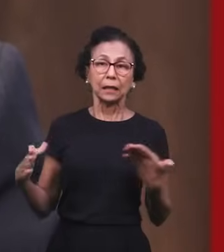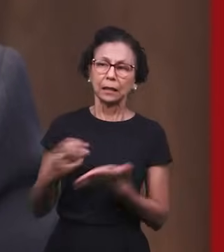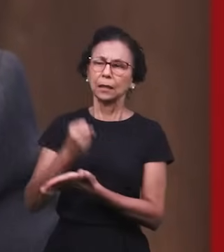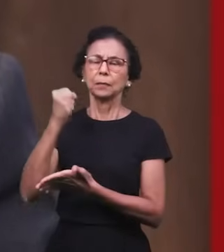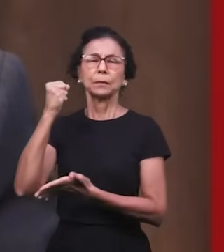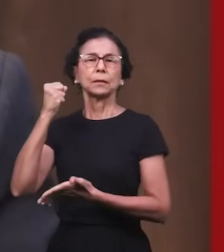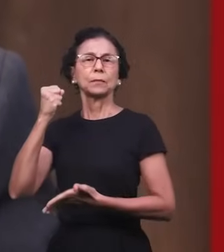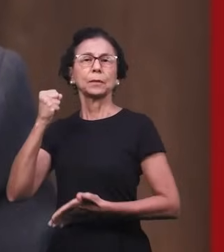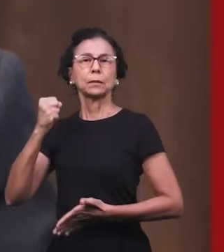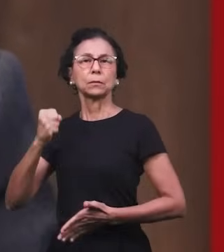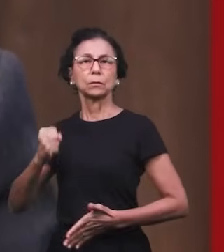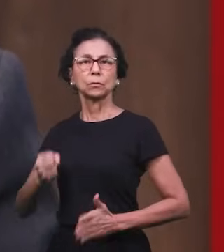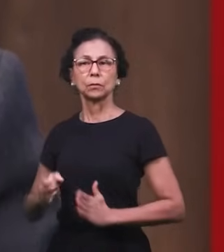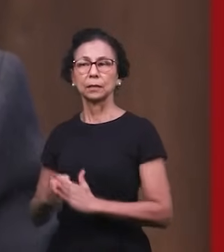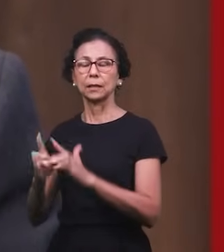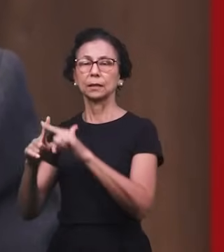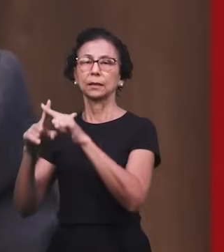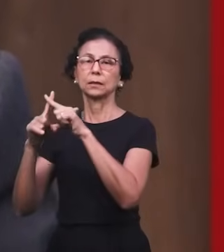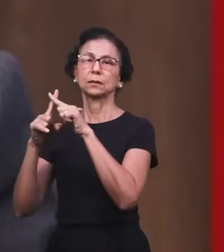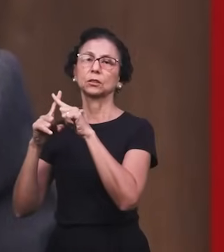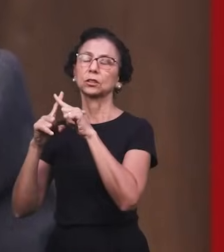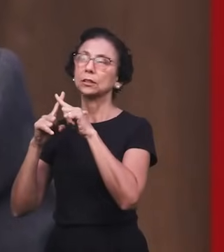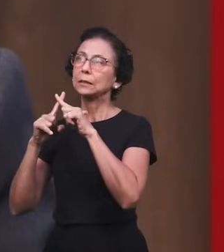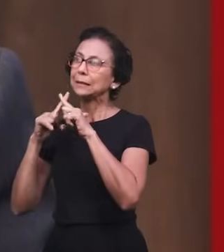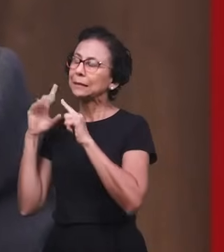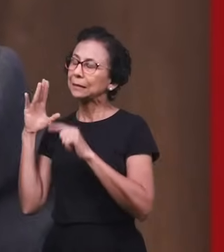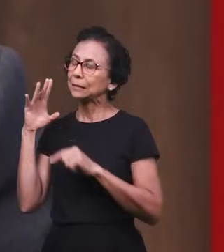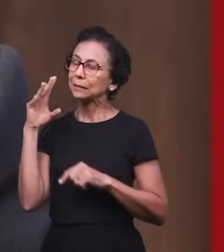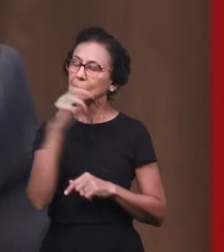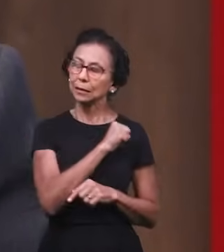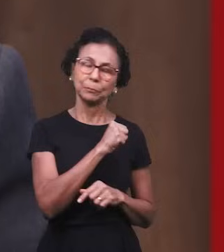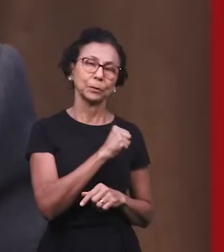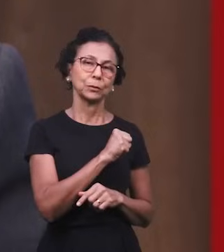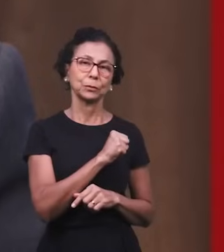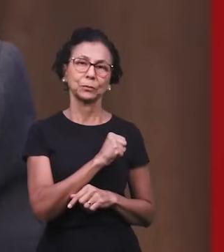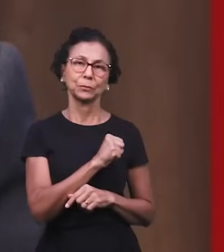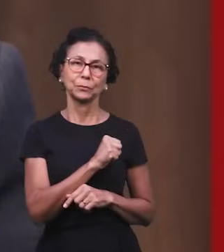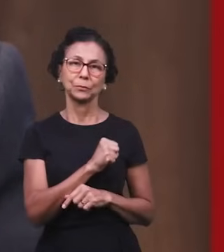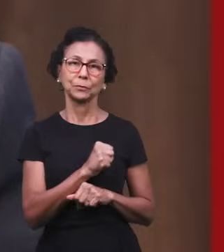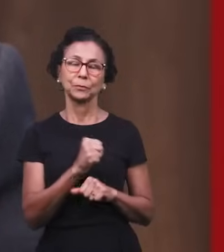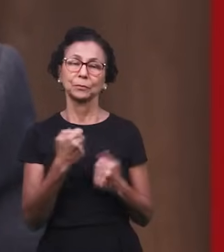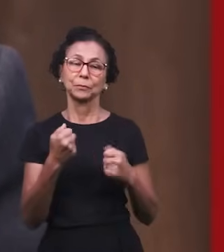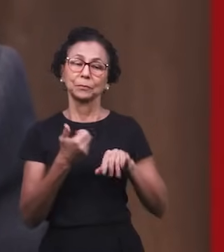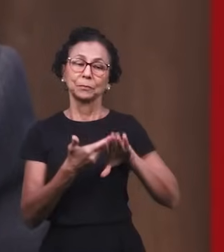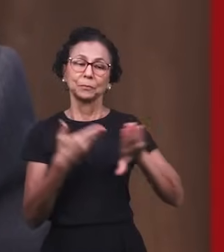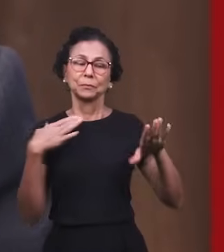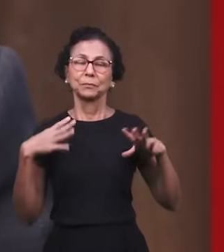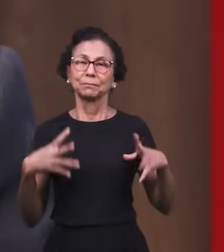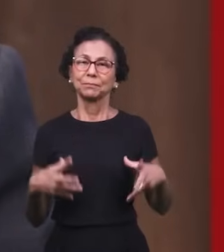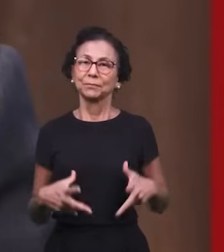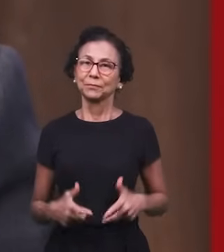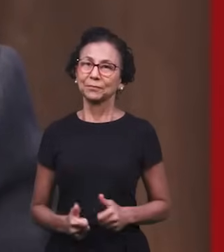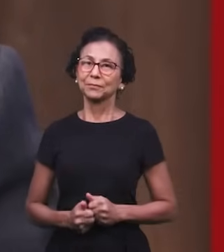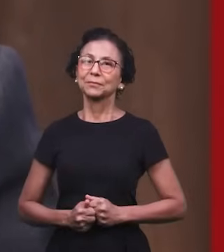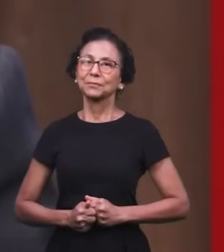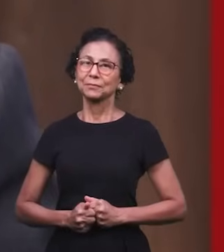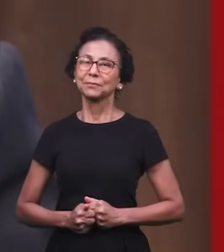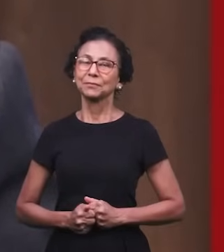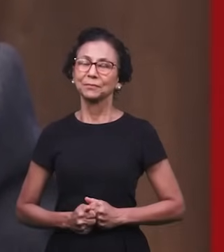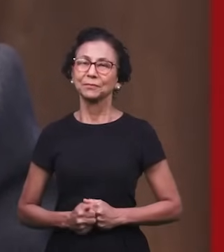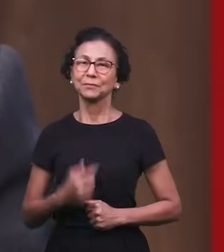dia glorioso que nos espera, né? Então, a grande lição